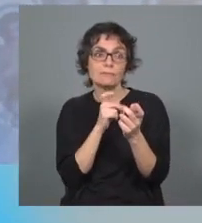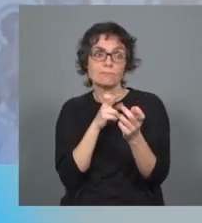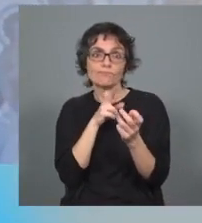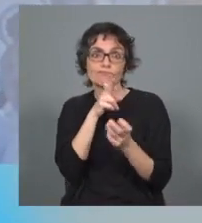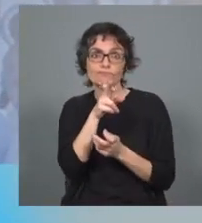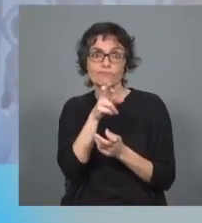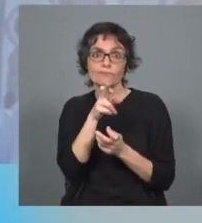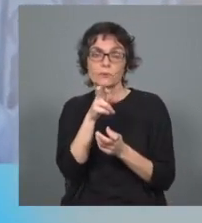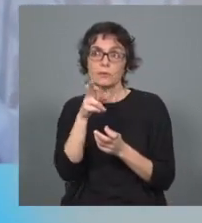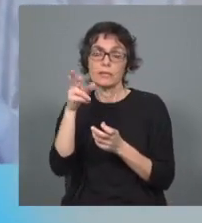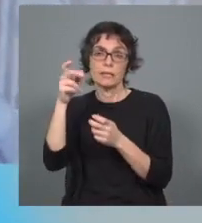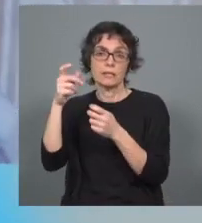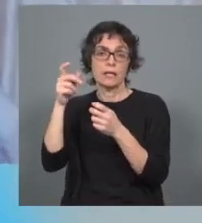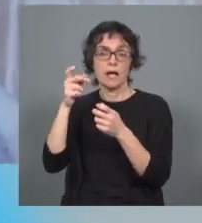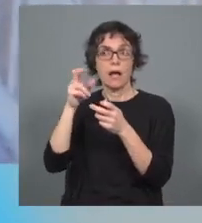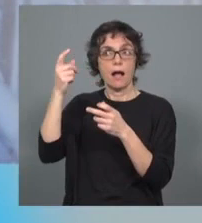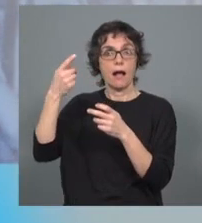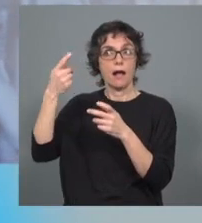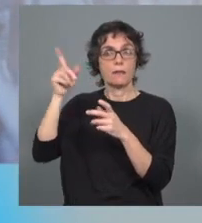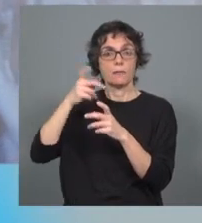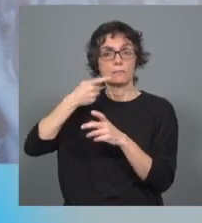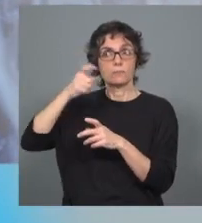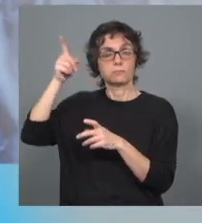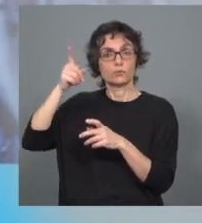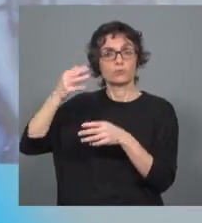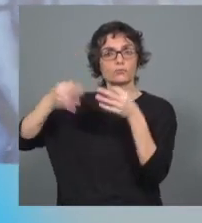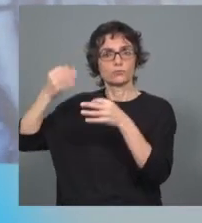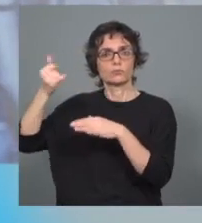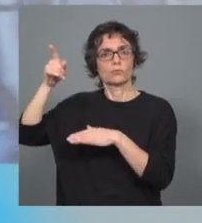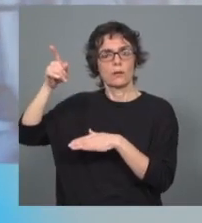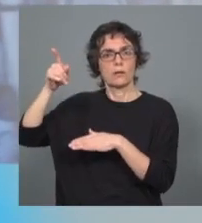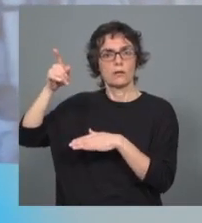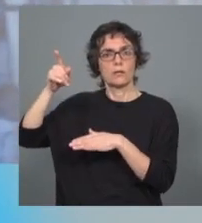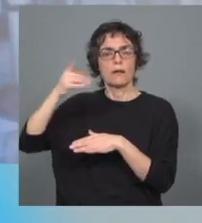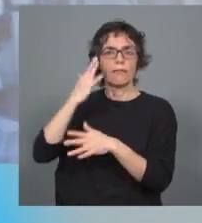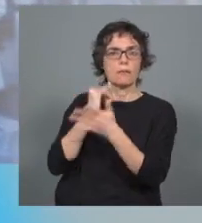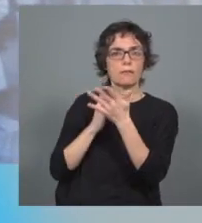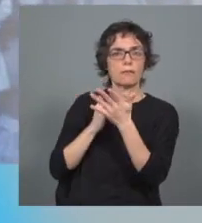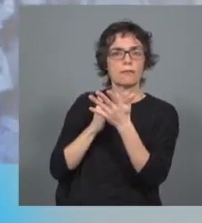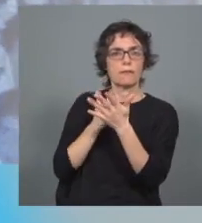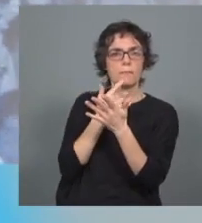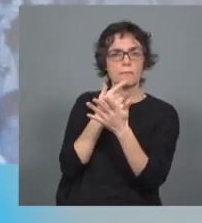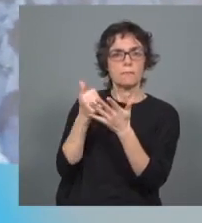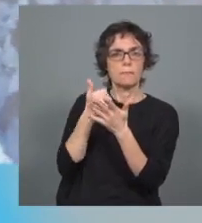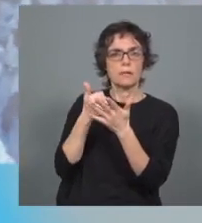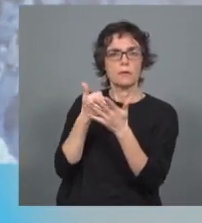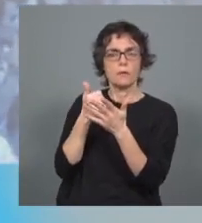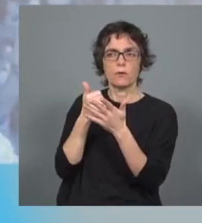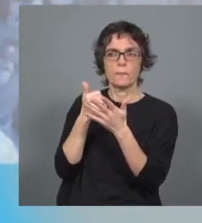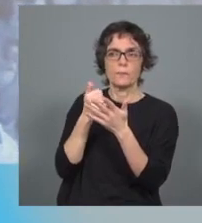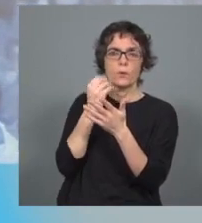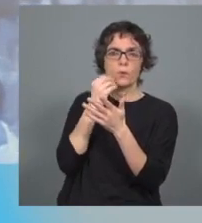do Tribunal Constitucional, ou seja, vai procurar concretizar melhor em que situações, neste caso,